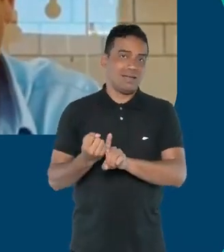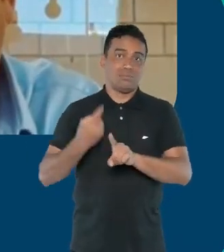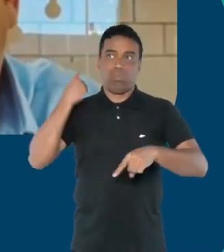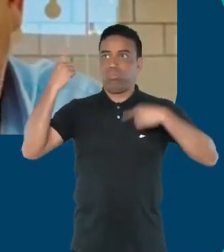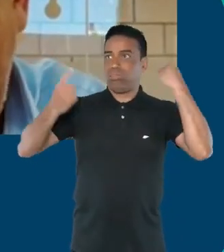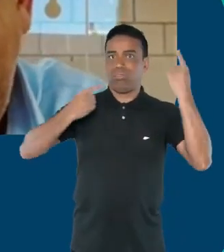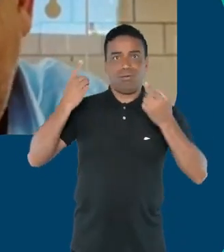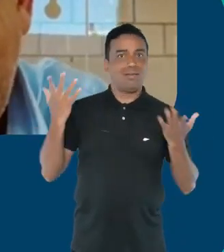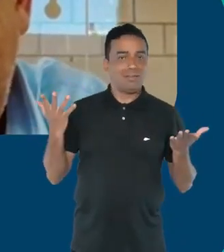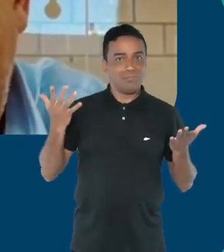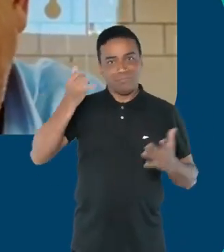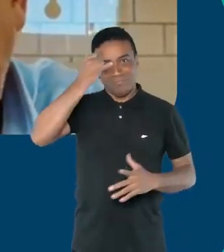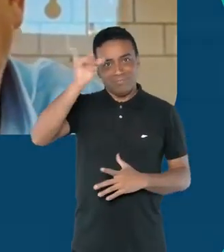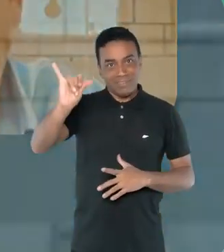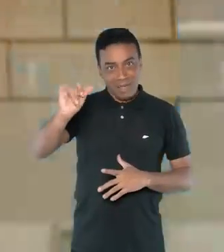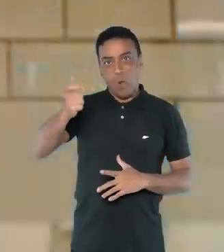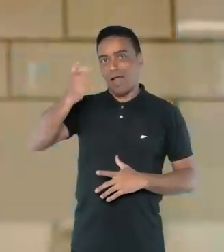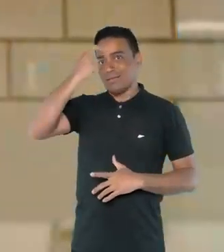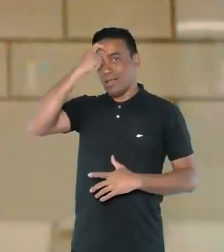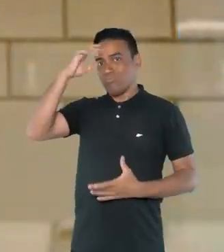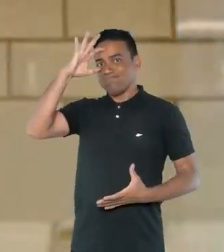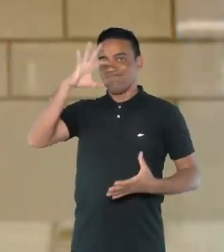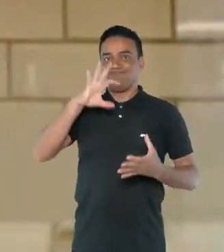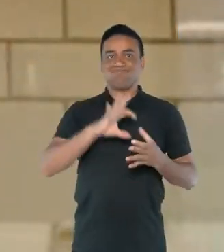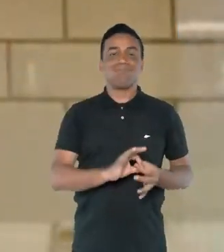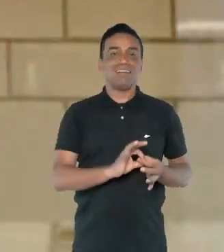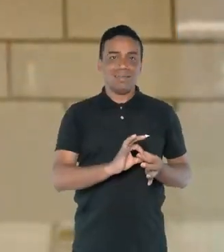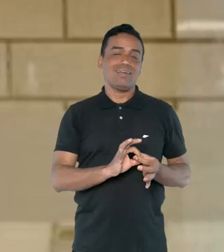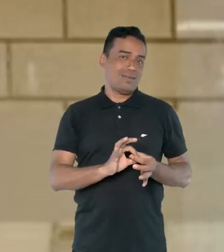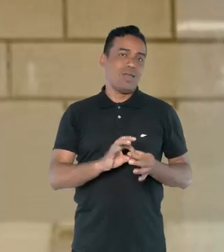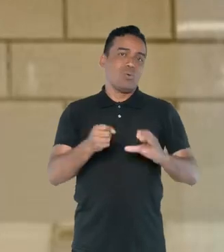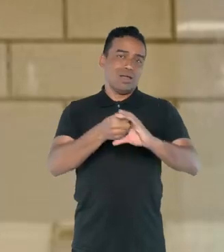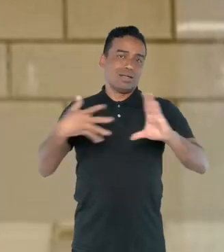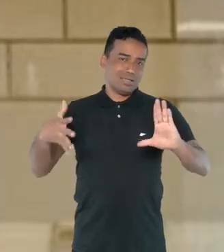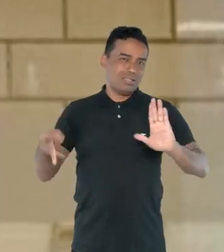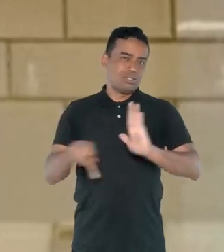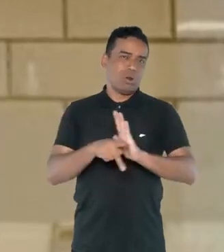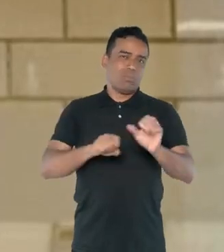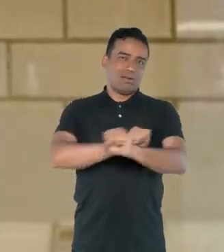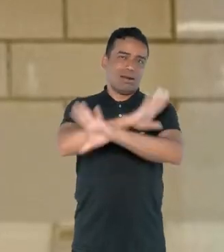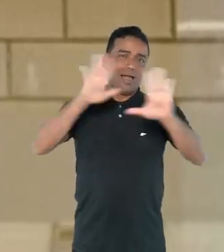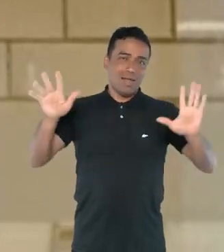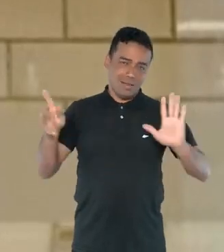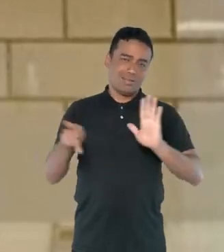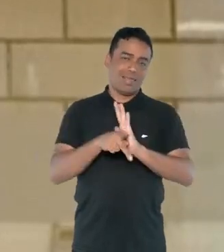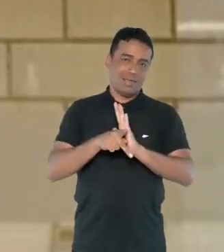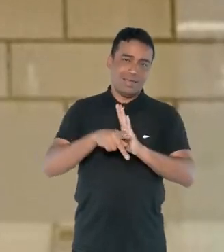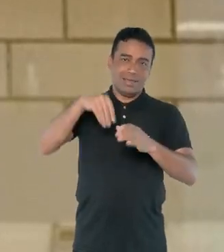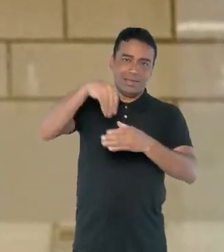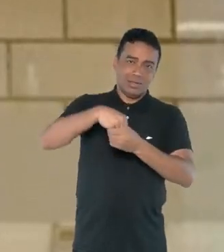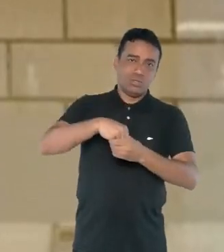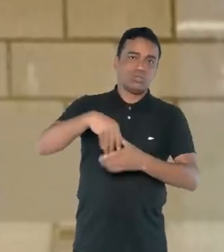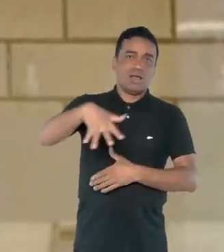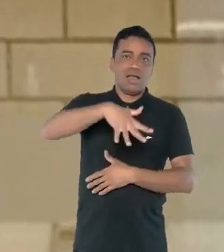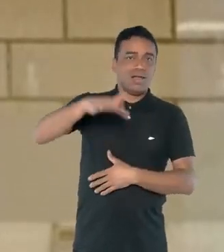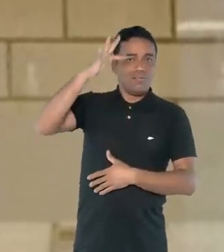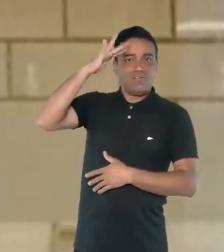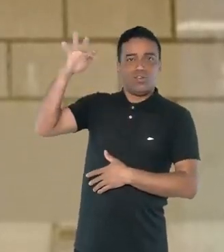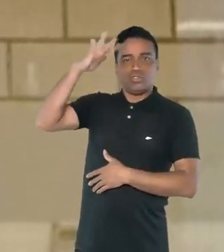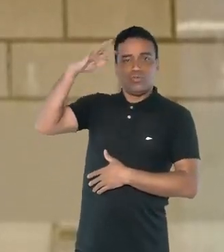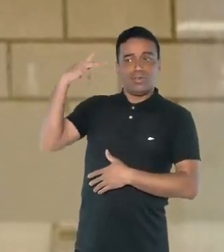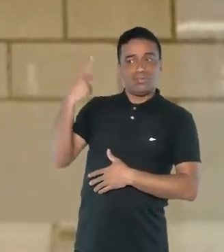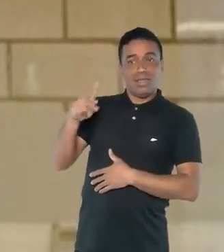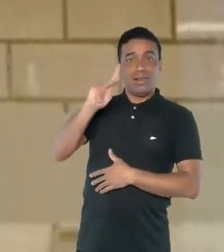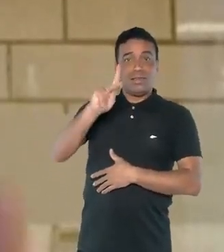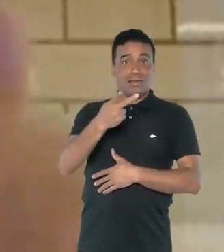sociedade. Então, esse é um aspecto claríssimo, né, na filosofia do Hume, que, repito,